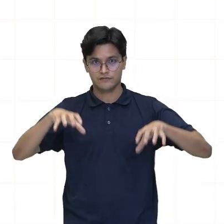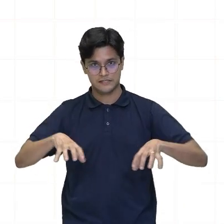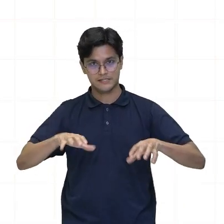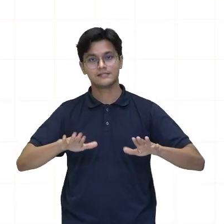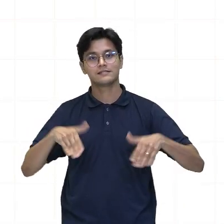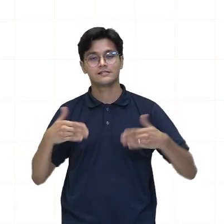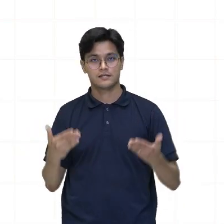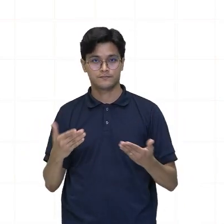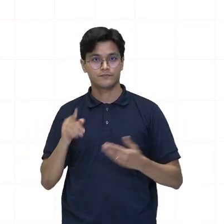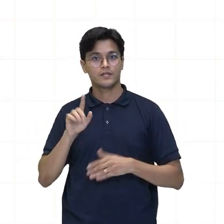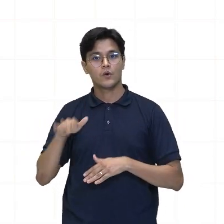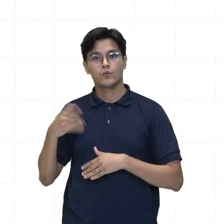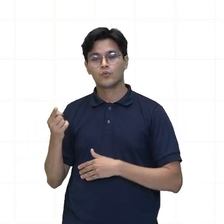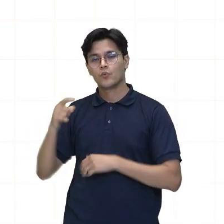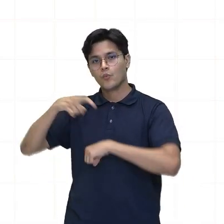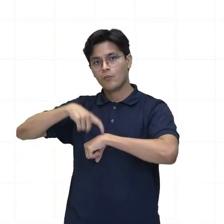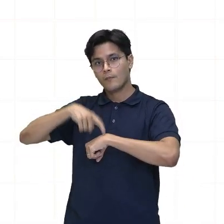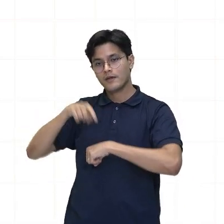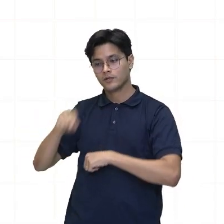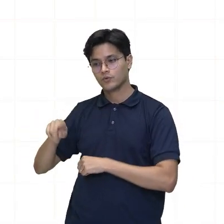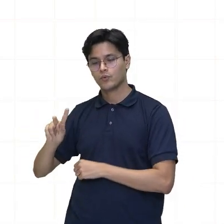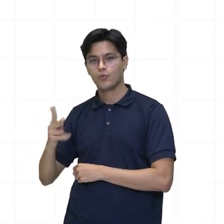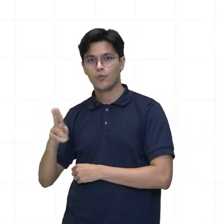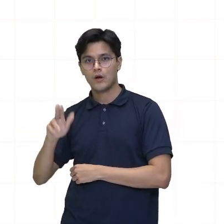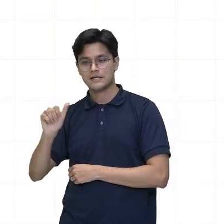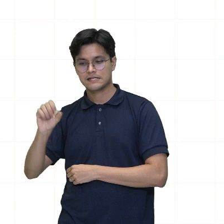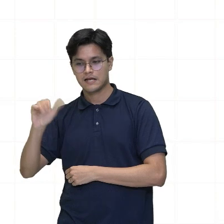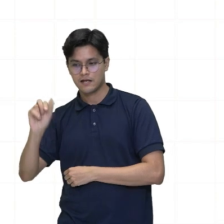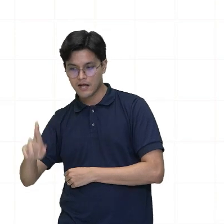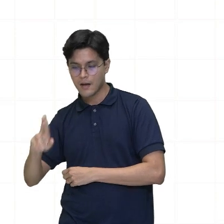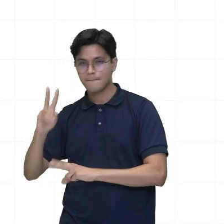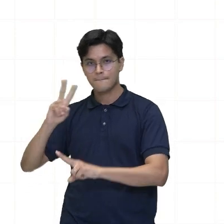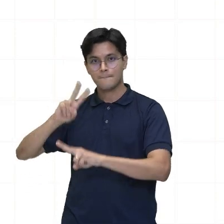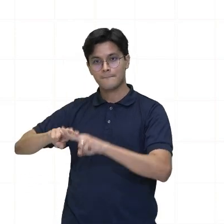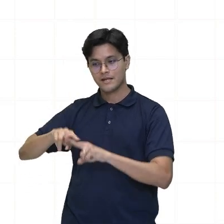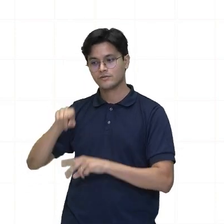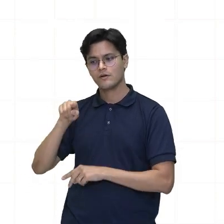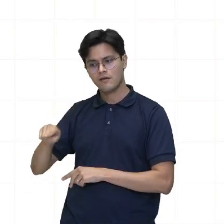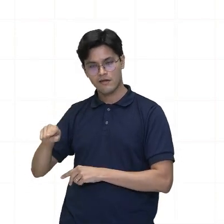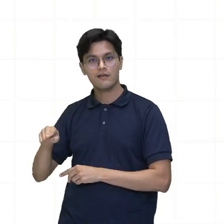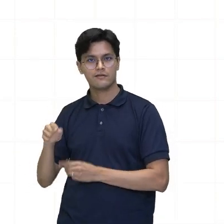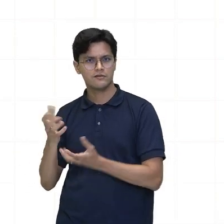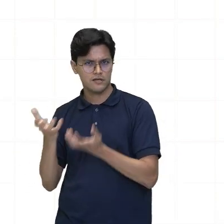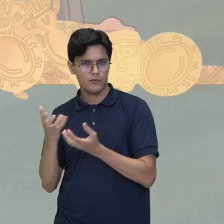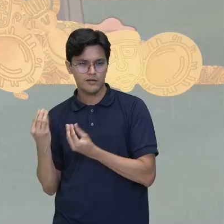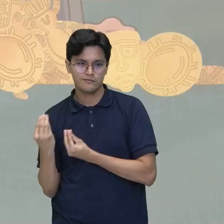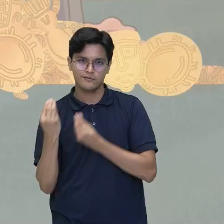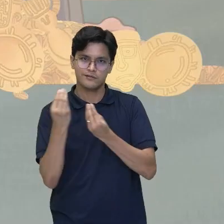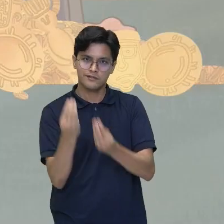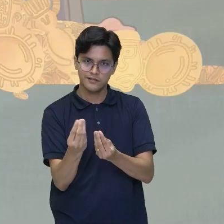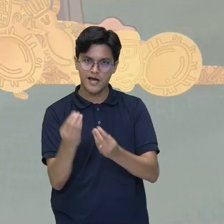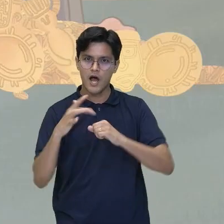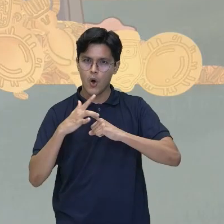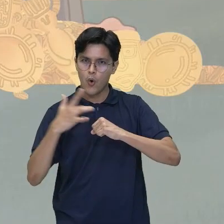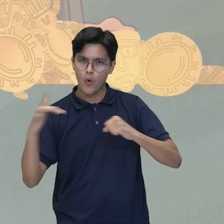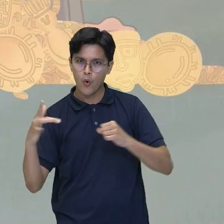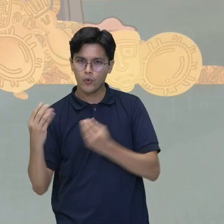um quarto cheio de ouro para Pizarro. Acompanhem comigo aqui, né, esse quarto aqui cheio de